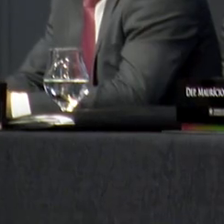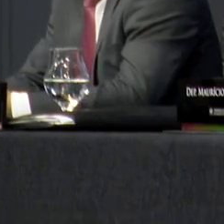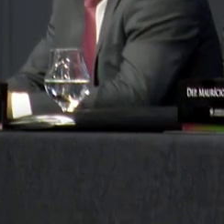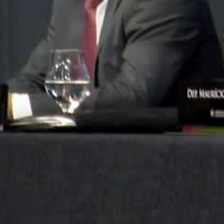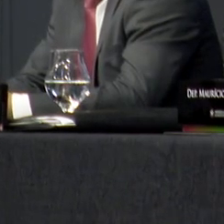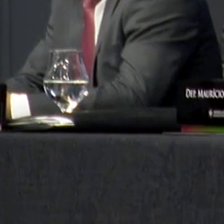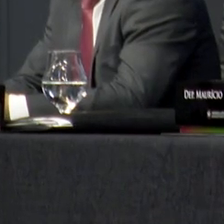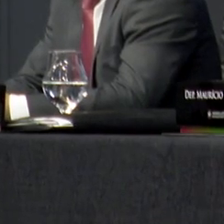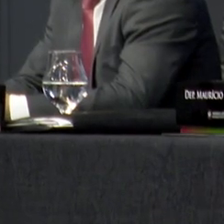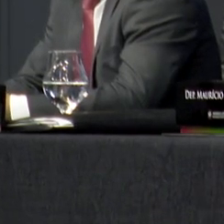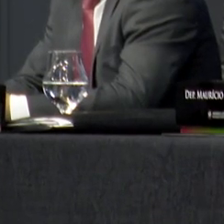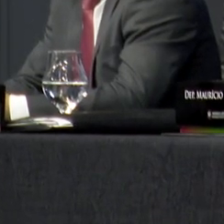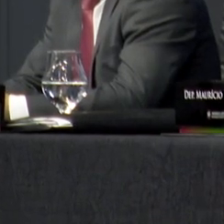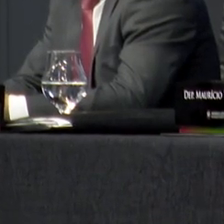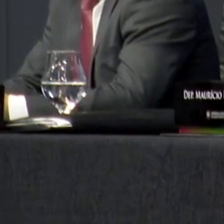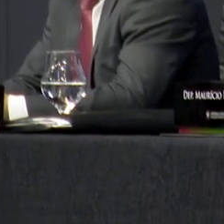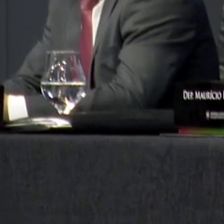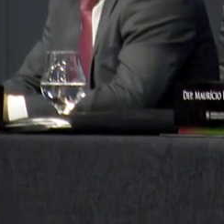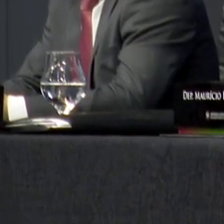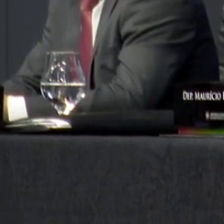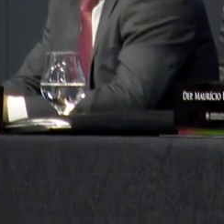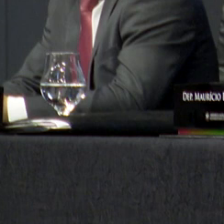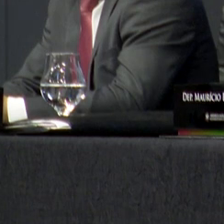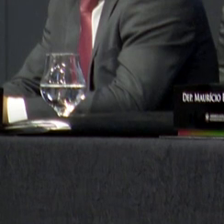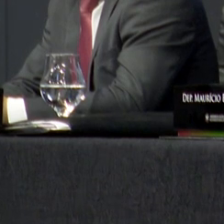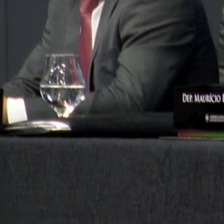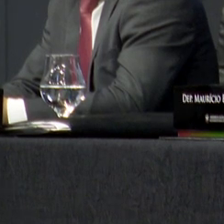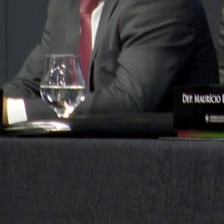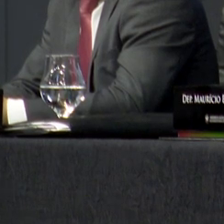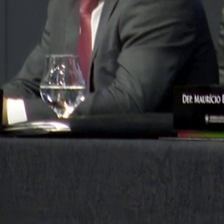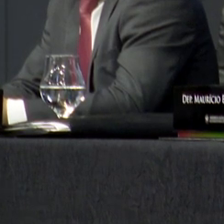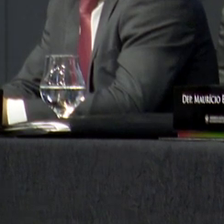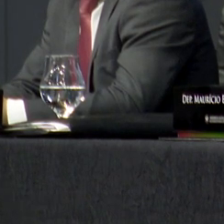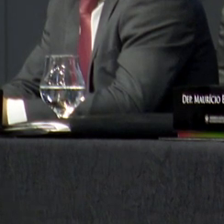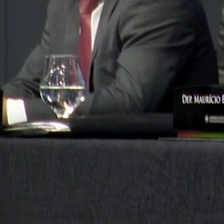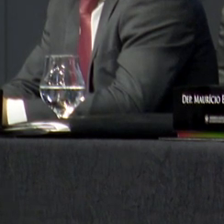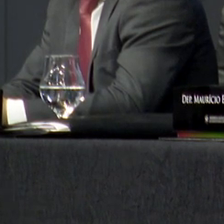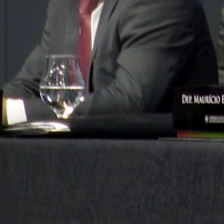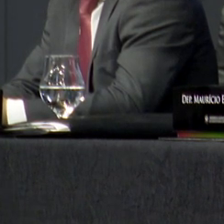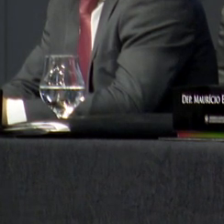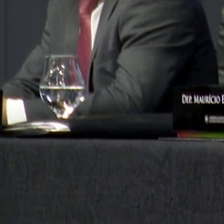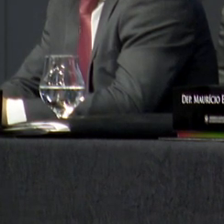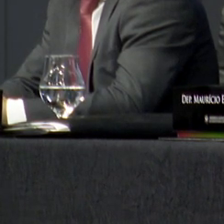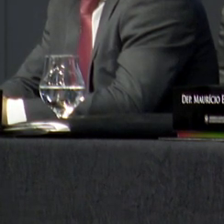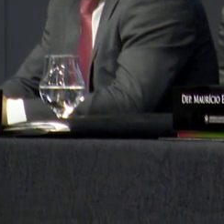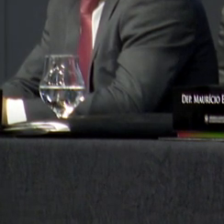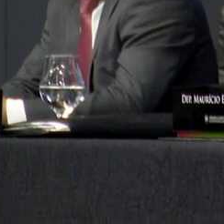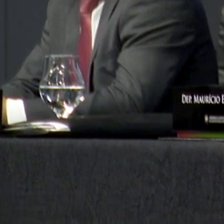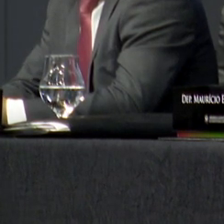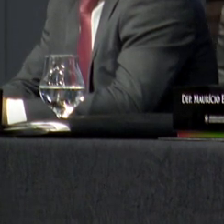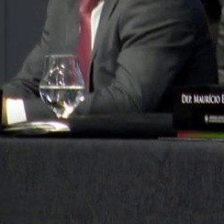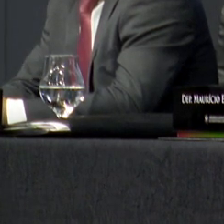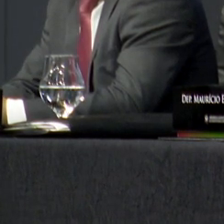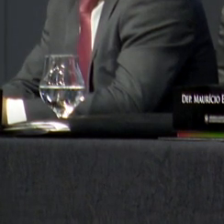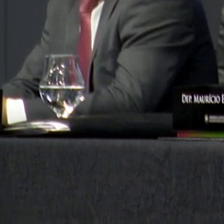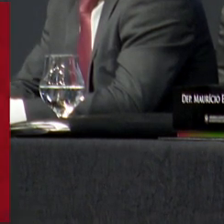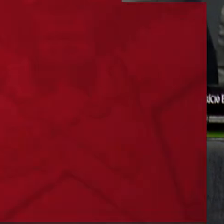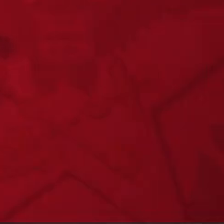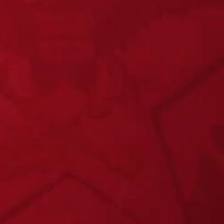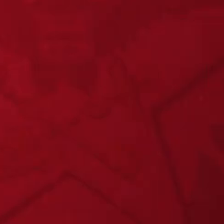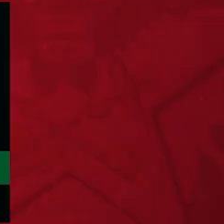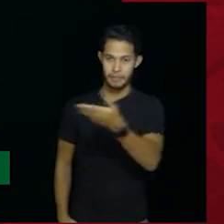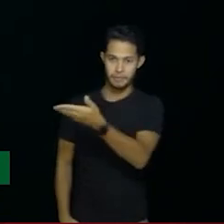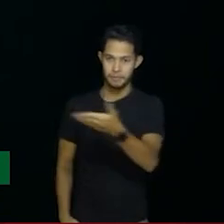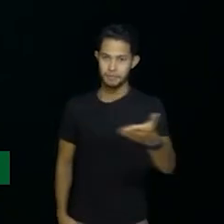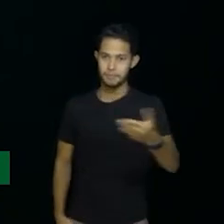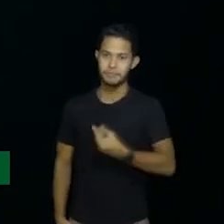A Associação dos Produtores de Linguiça Blumenau, representada por Luiz Antônio Bergamo, utilizou a tribuna para falar sobre o embutido.